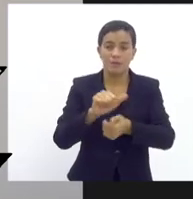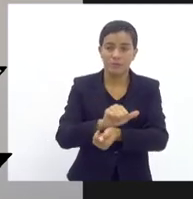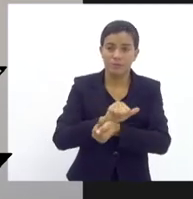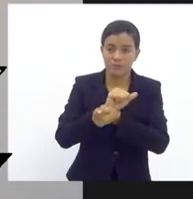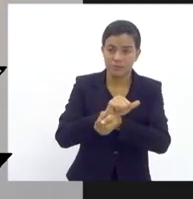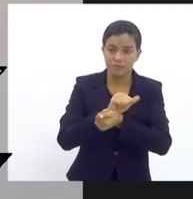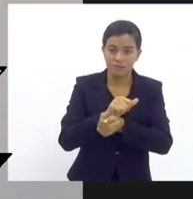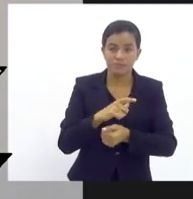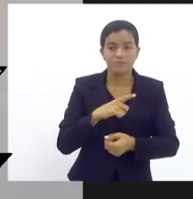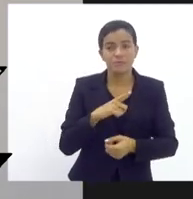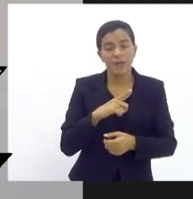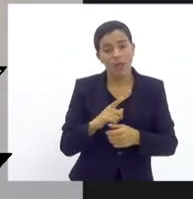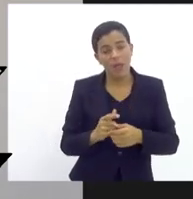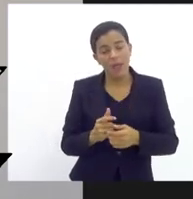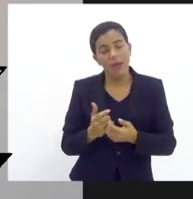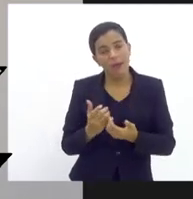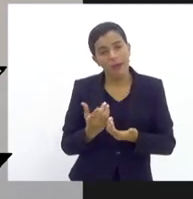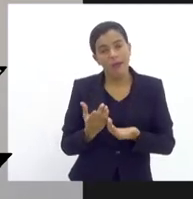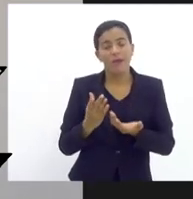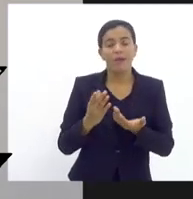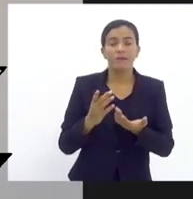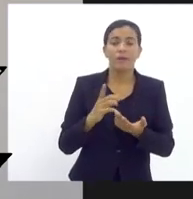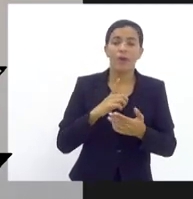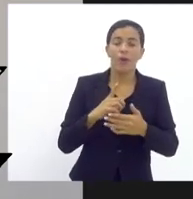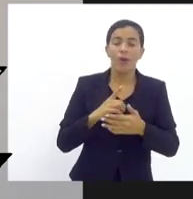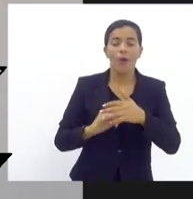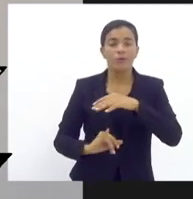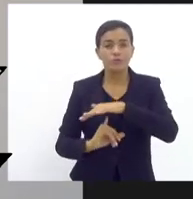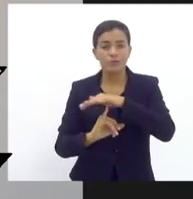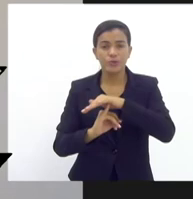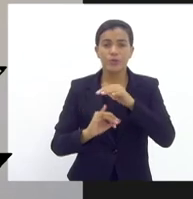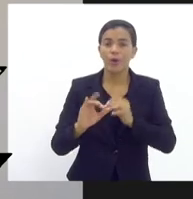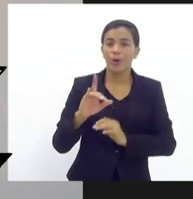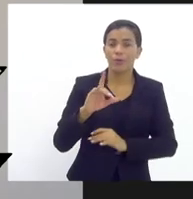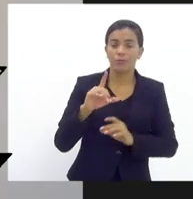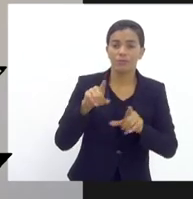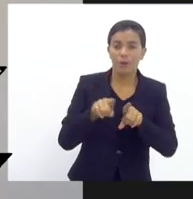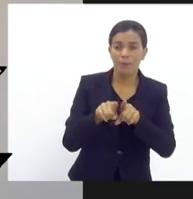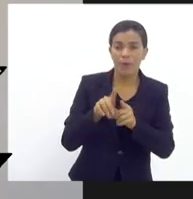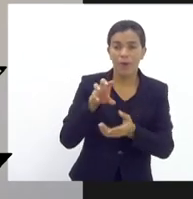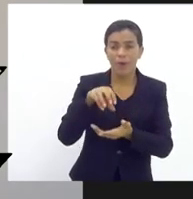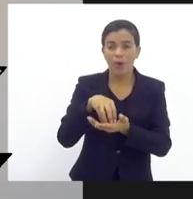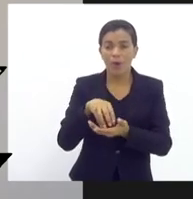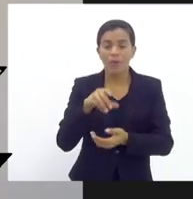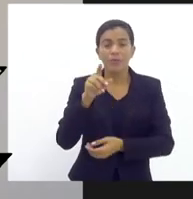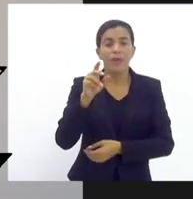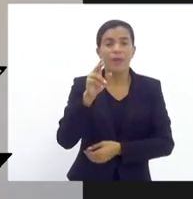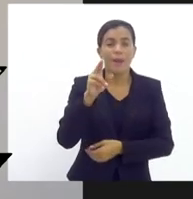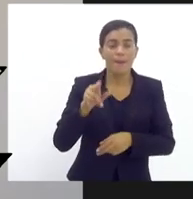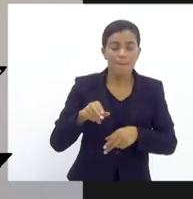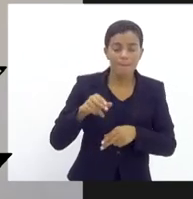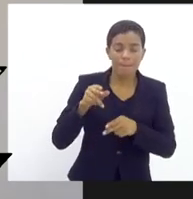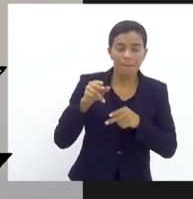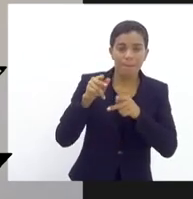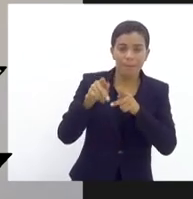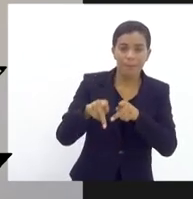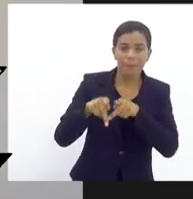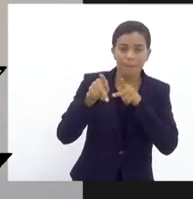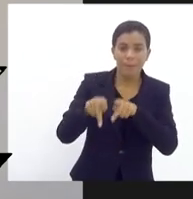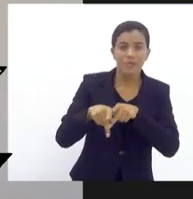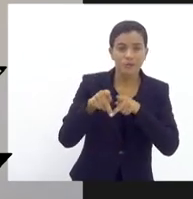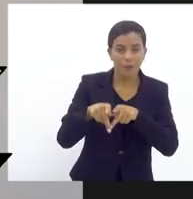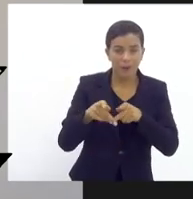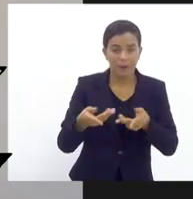por órgãos públicos e justiça né do trabalho tem Anamara Pastoral da terra enfim